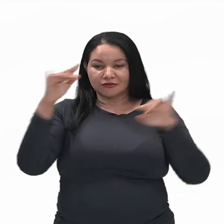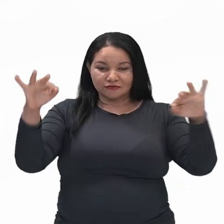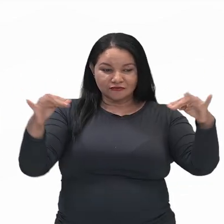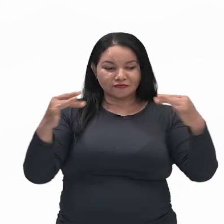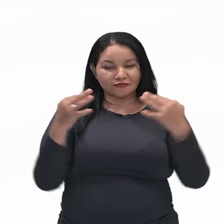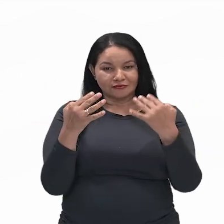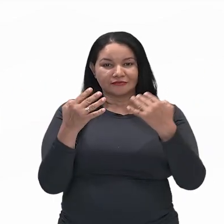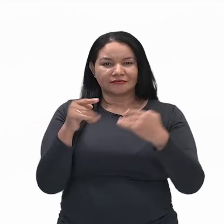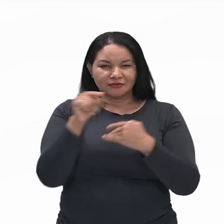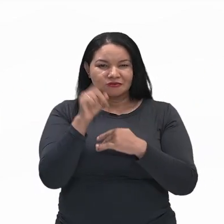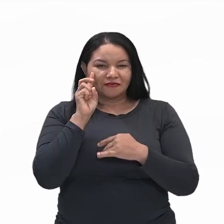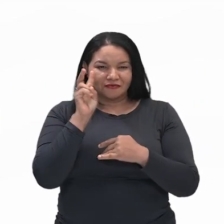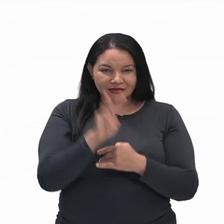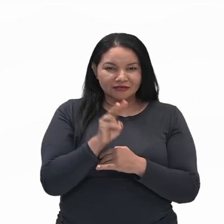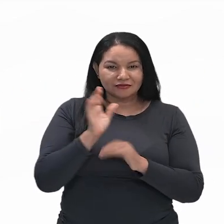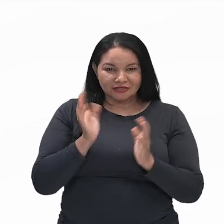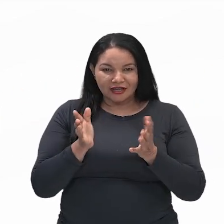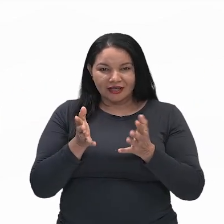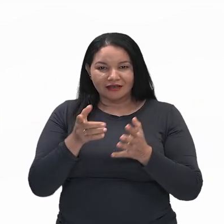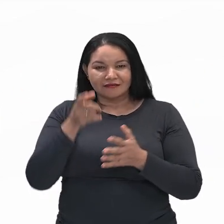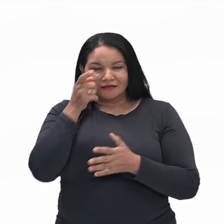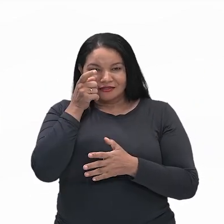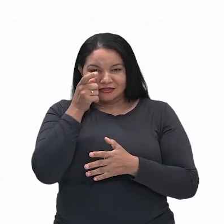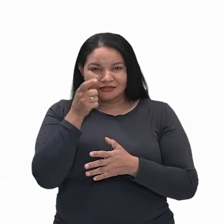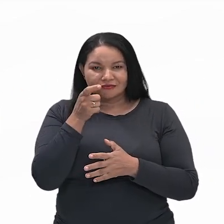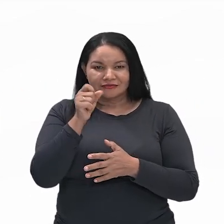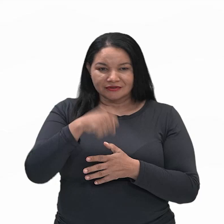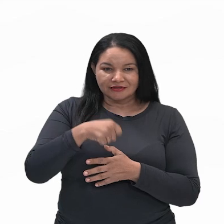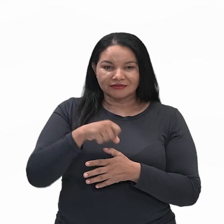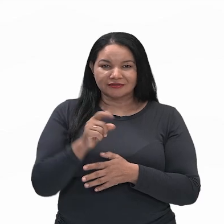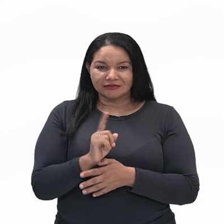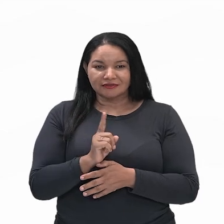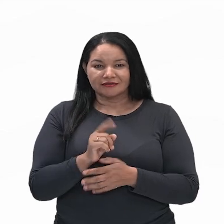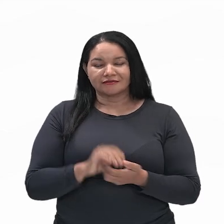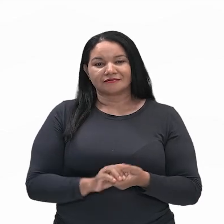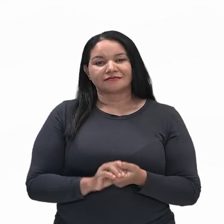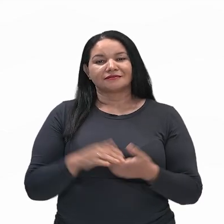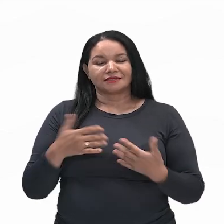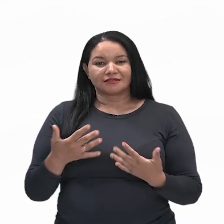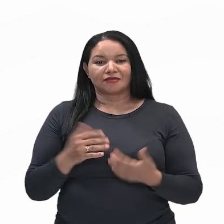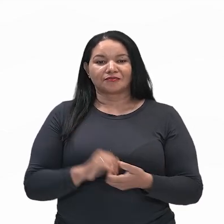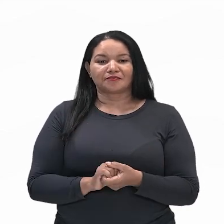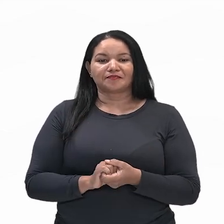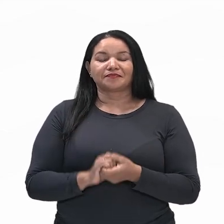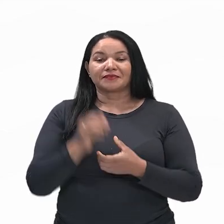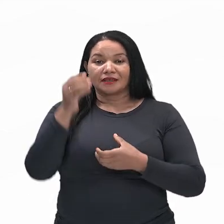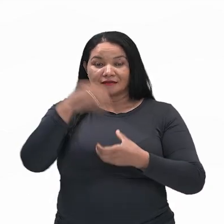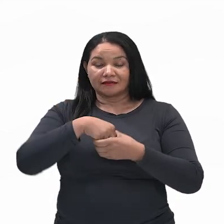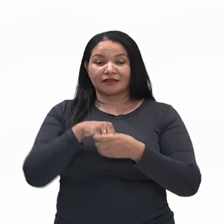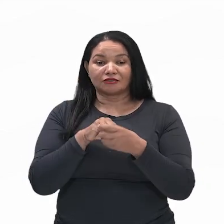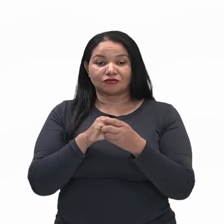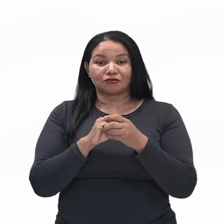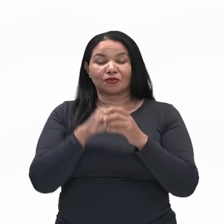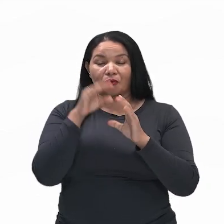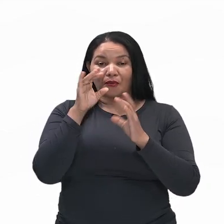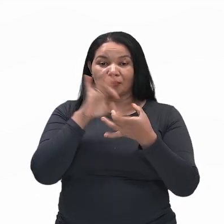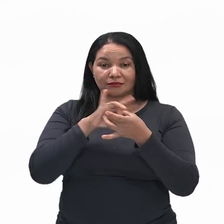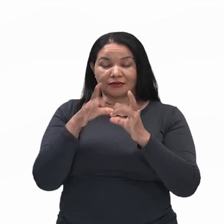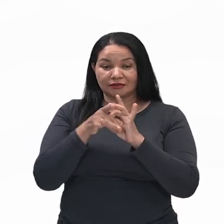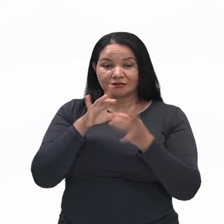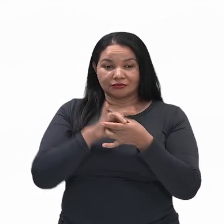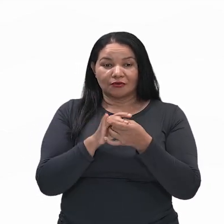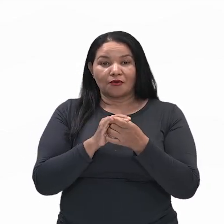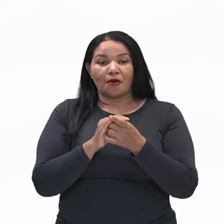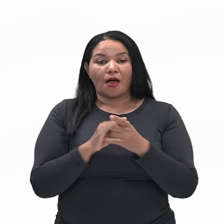participa. Você já viu isso acontecer? Continuando. Então, dentro desse contexto, o museu é um lugar de